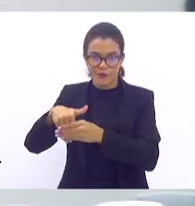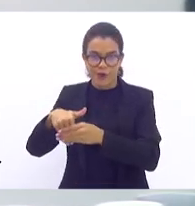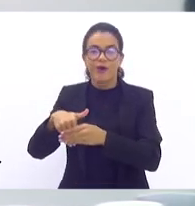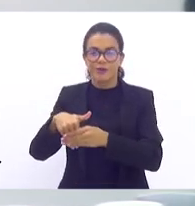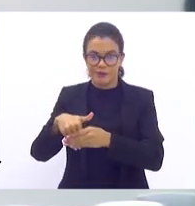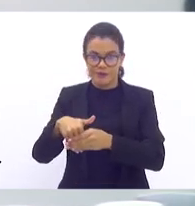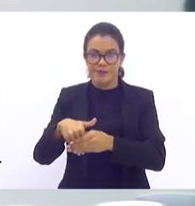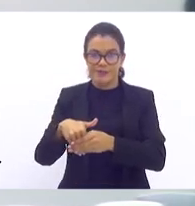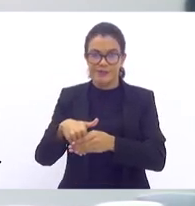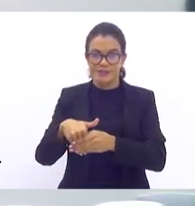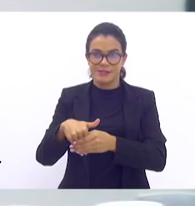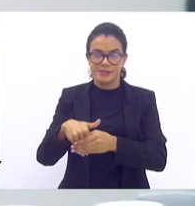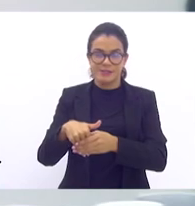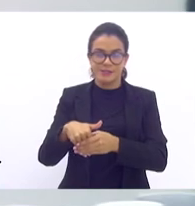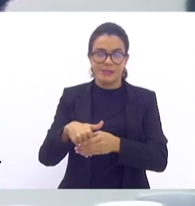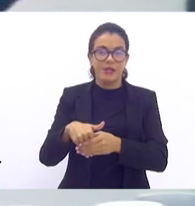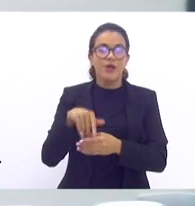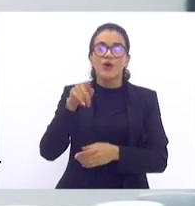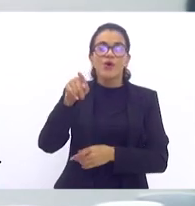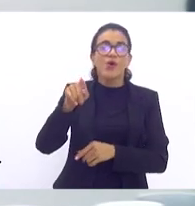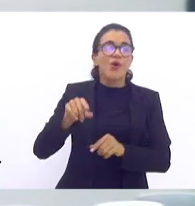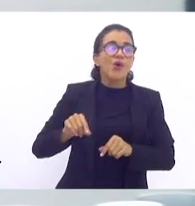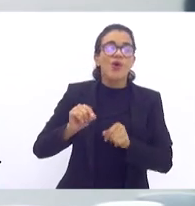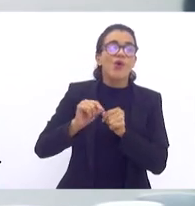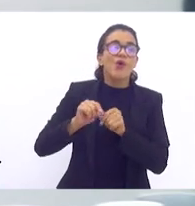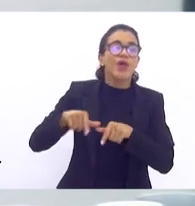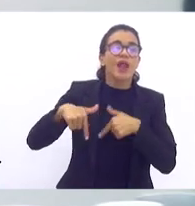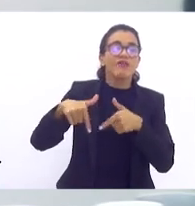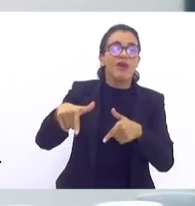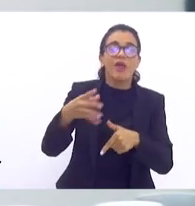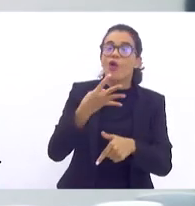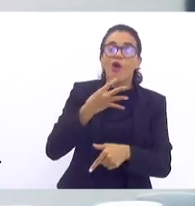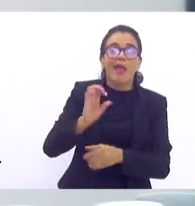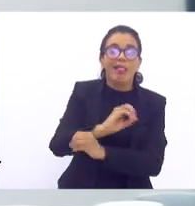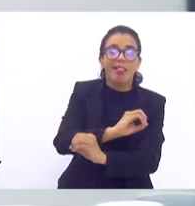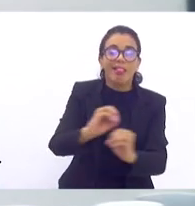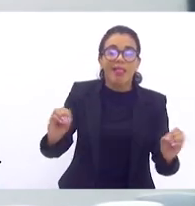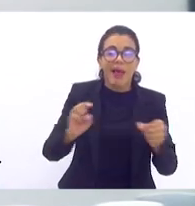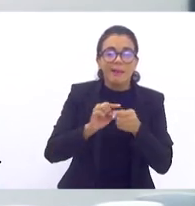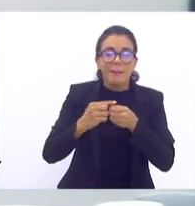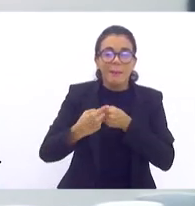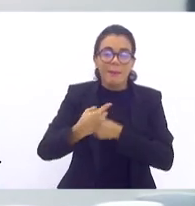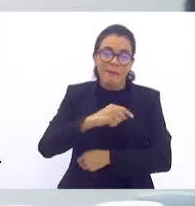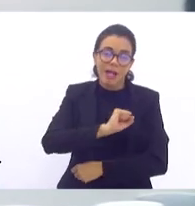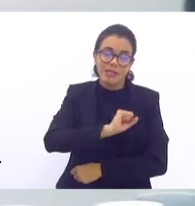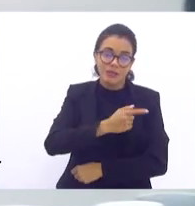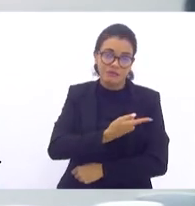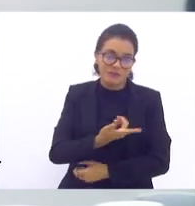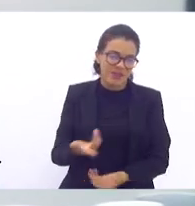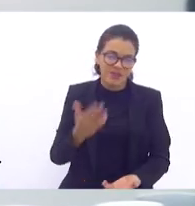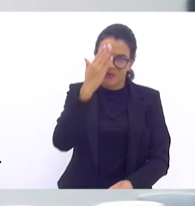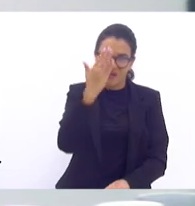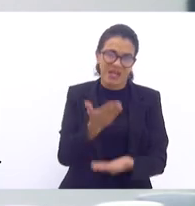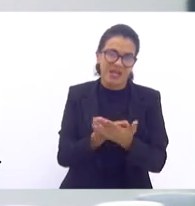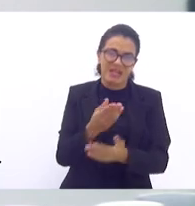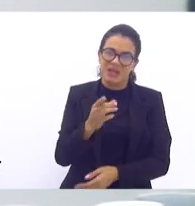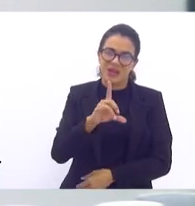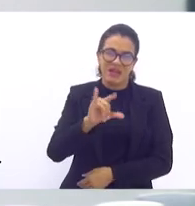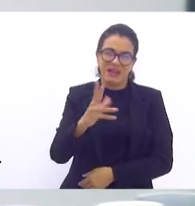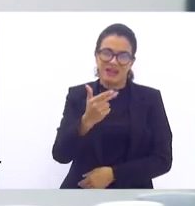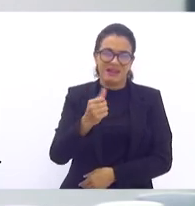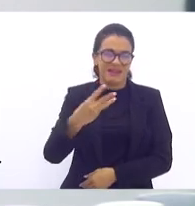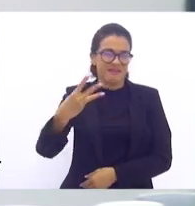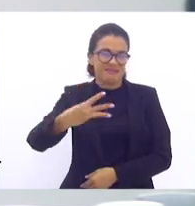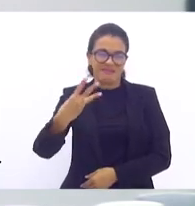metrô Ele não conhece nem os bairros de São Gonçalo mas a propaganda era bonita na televisão eu não acredito na linha 3 no metrô